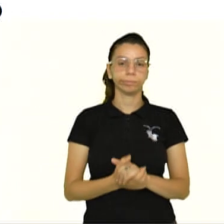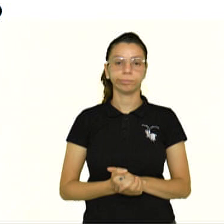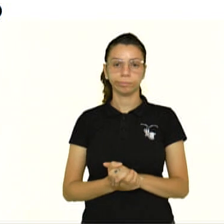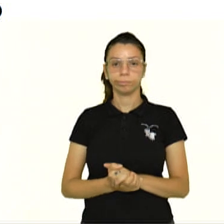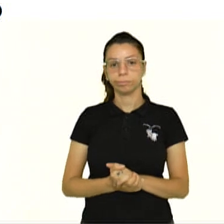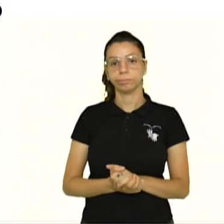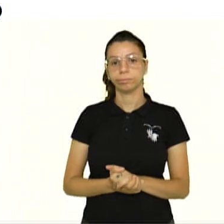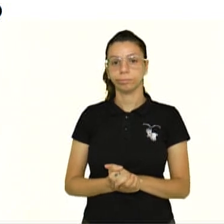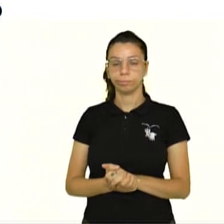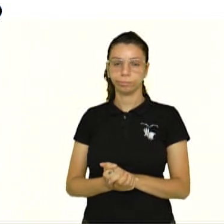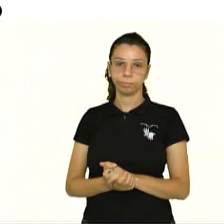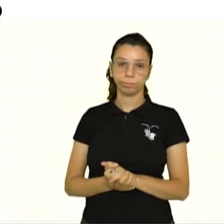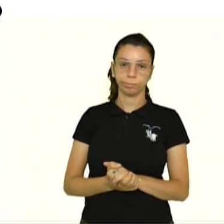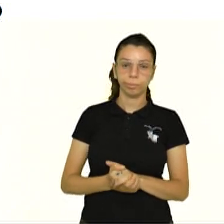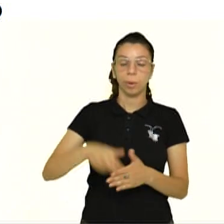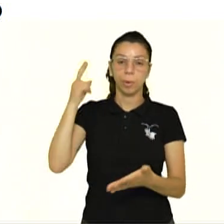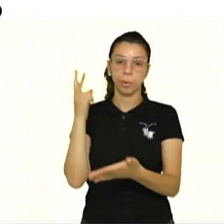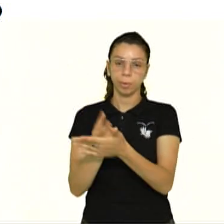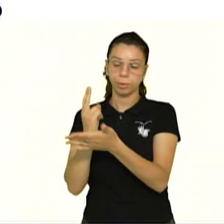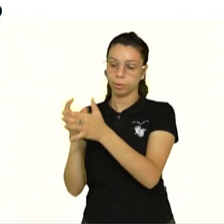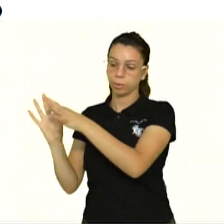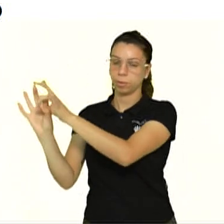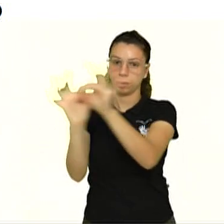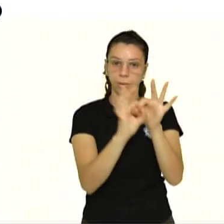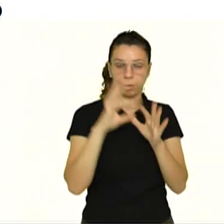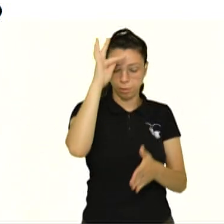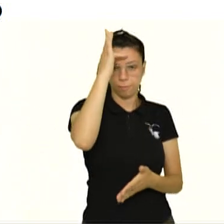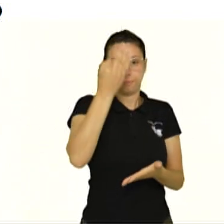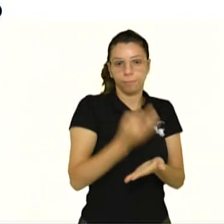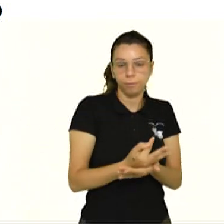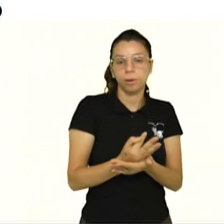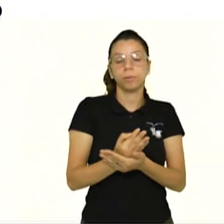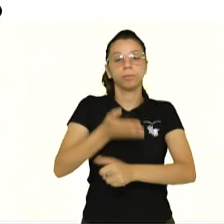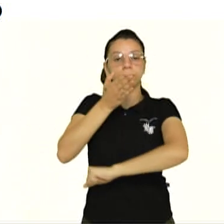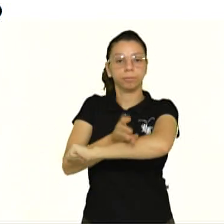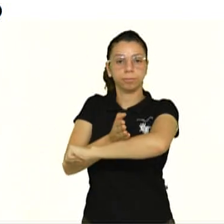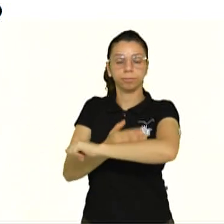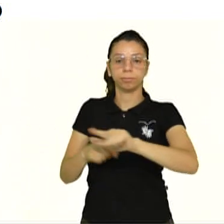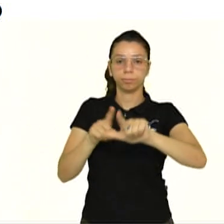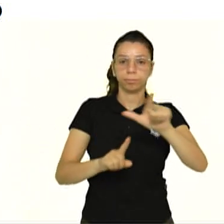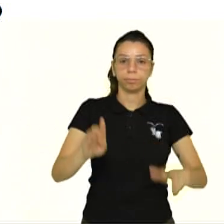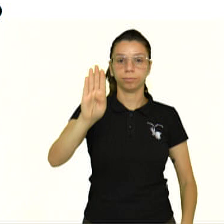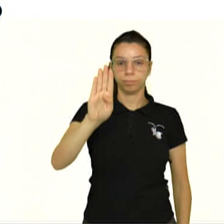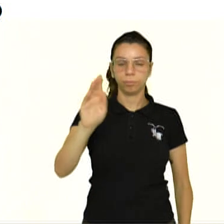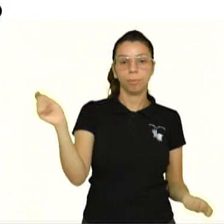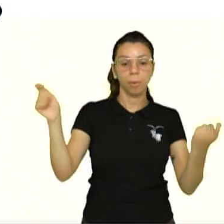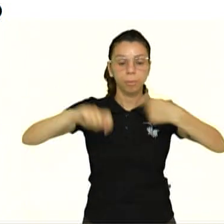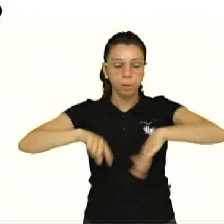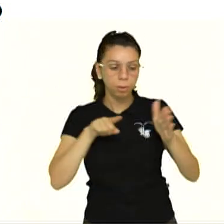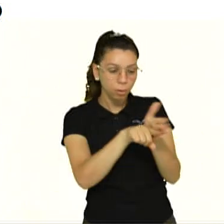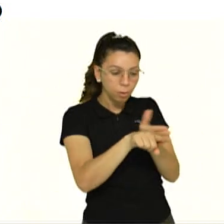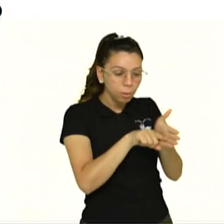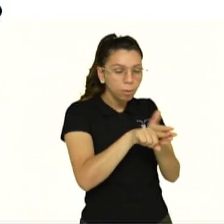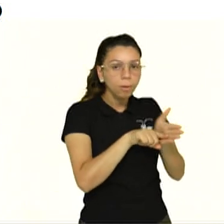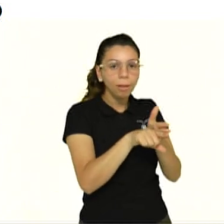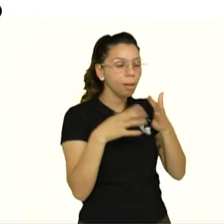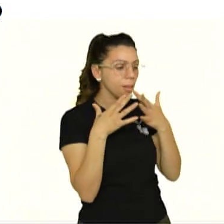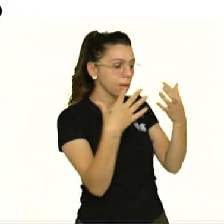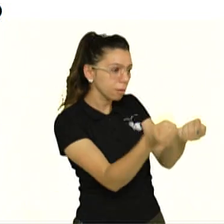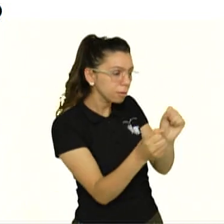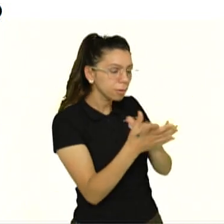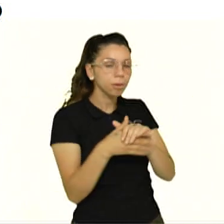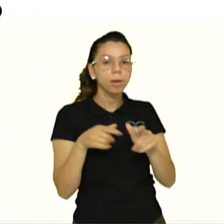alternativa A, continuidade do vínculo entre ciência e fé dominante na Idade Média. A B, necessidade de o estudo linguístico ser acompanhado do